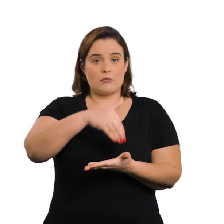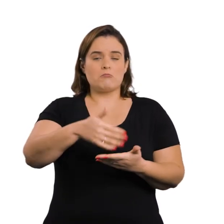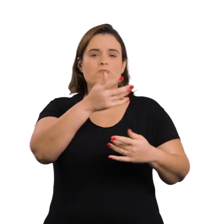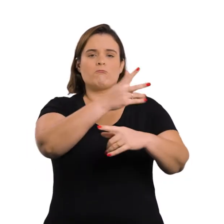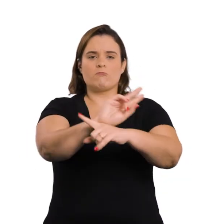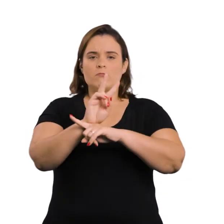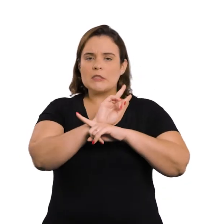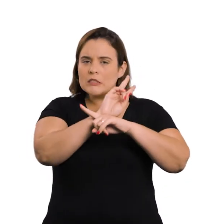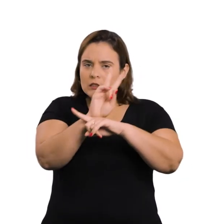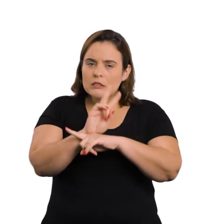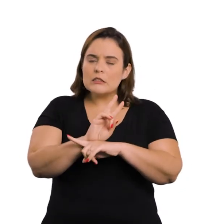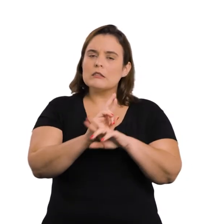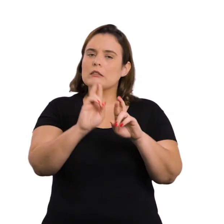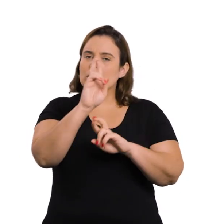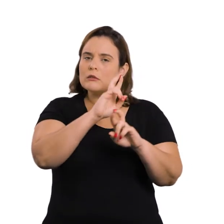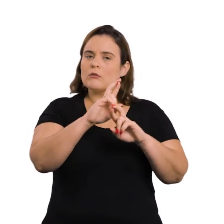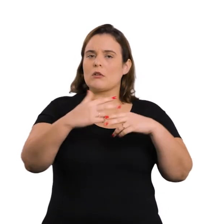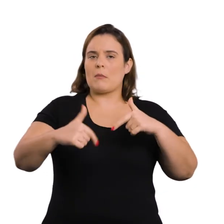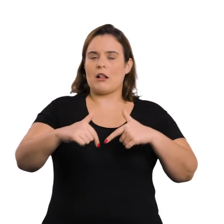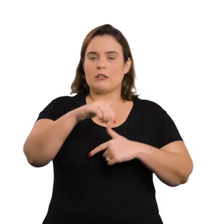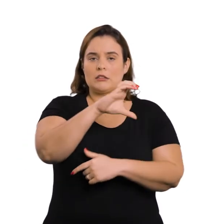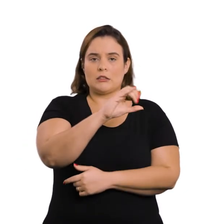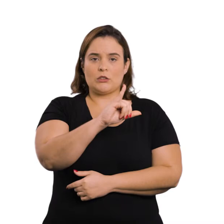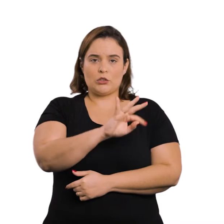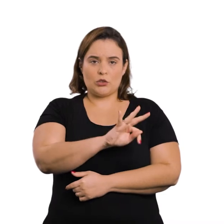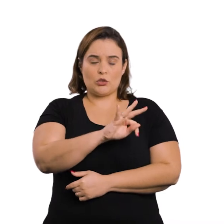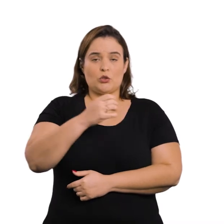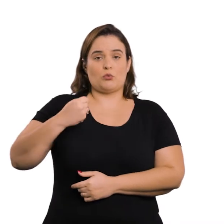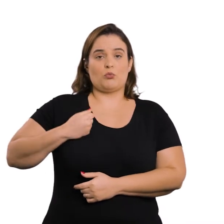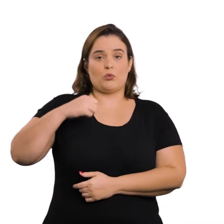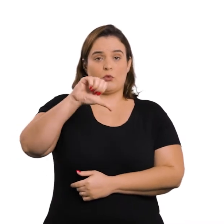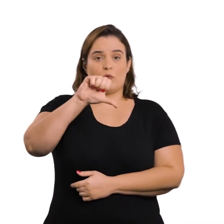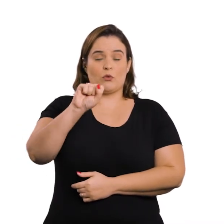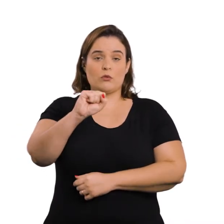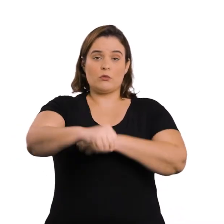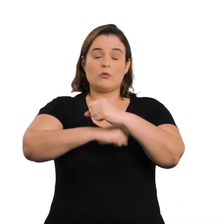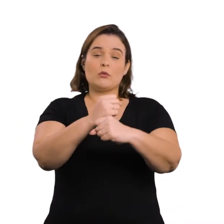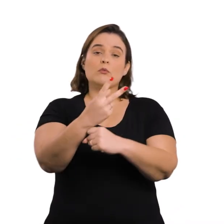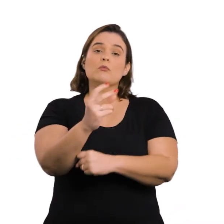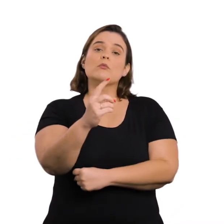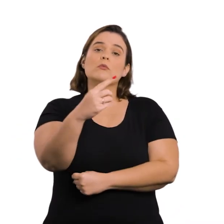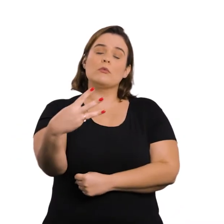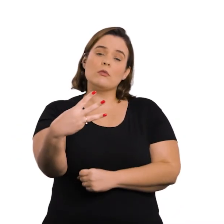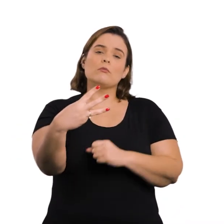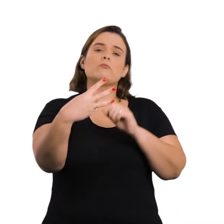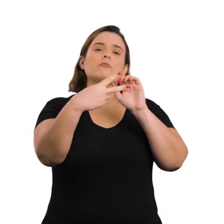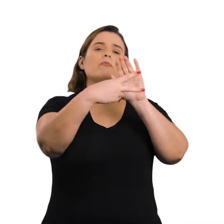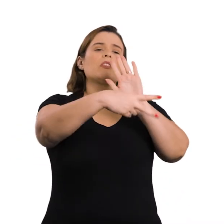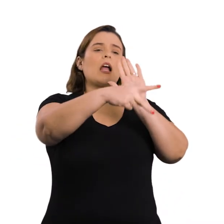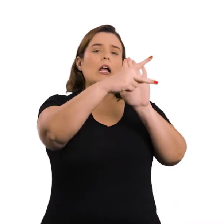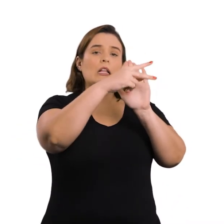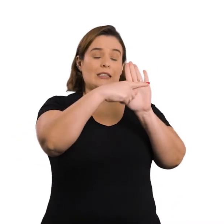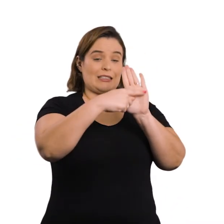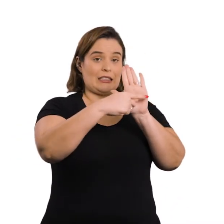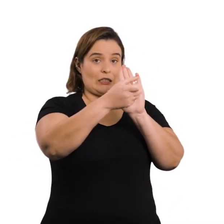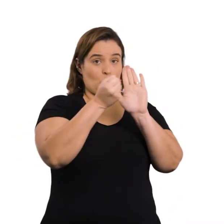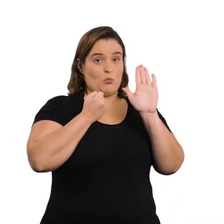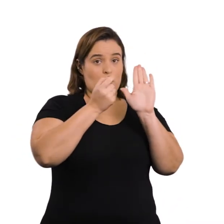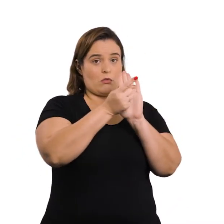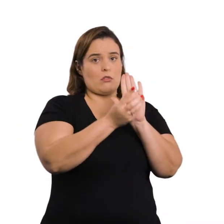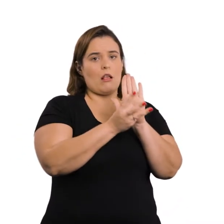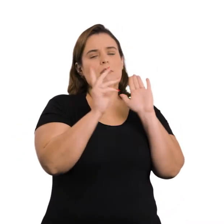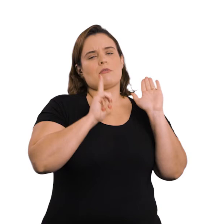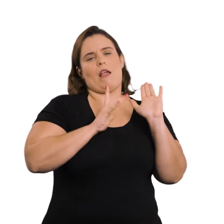da Secretaria de Inspeção do Trabalho, CIT número 98 de 2012, que em seu artigo 13 traz